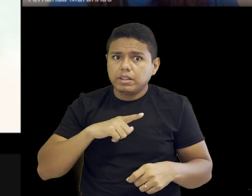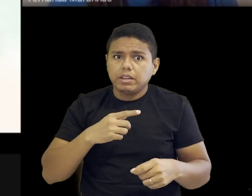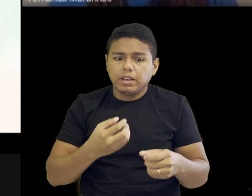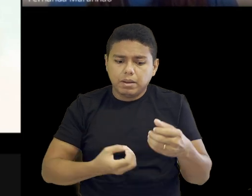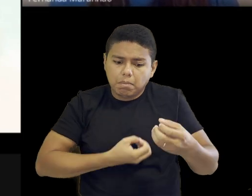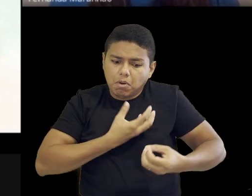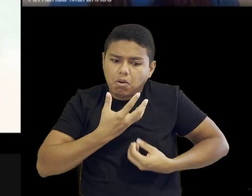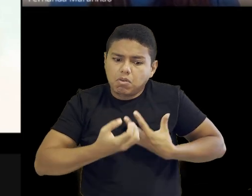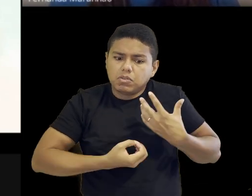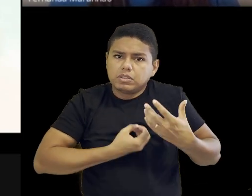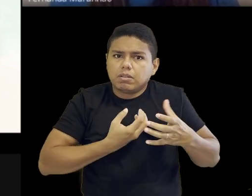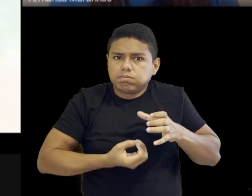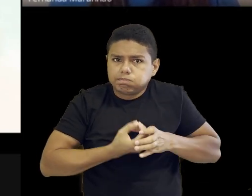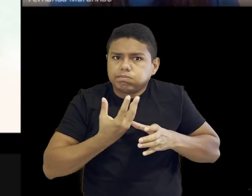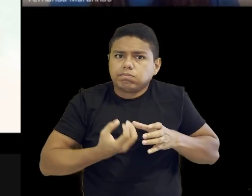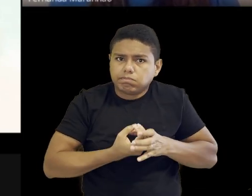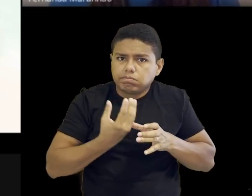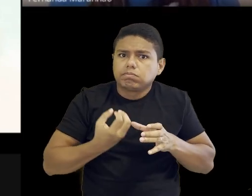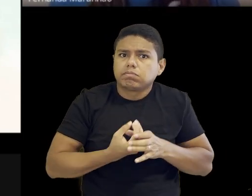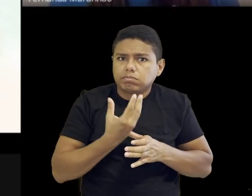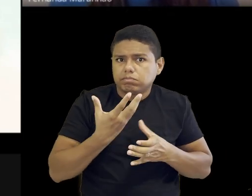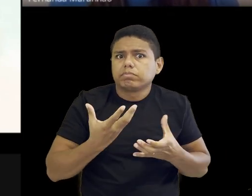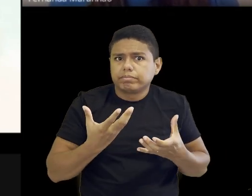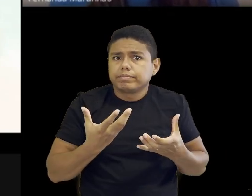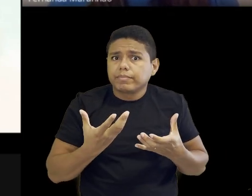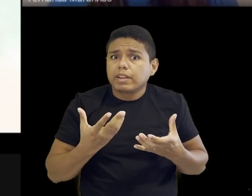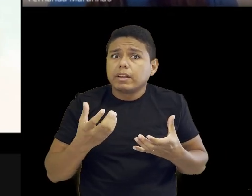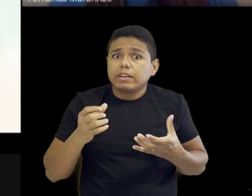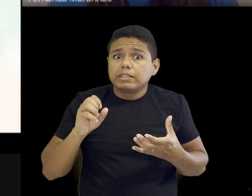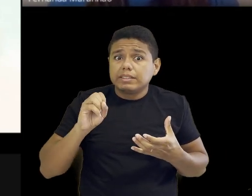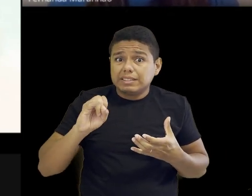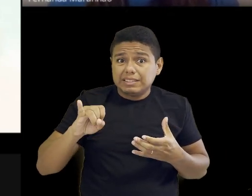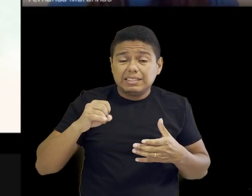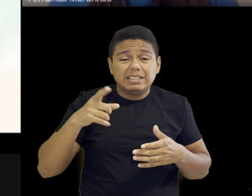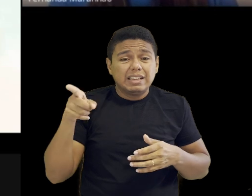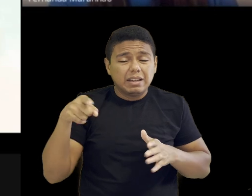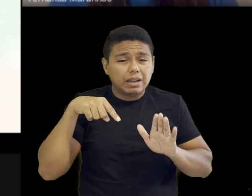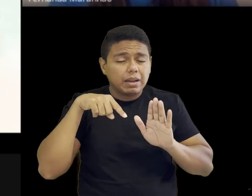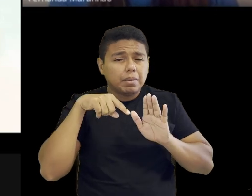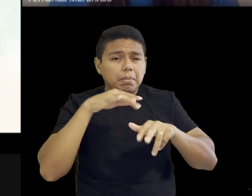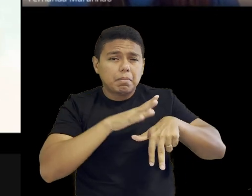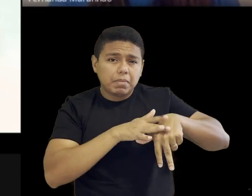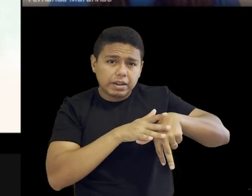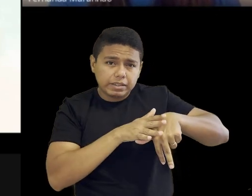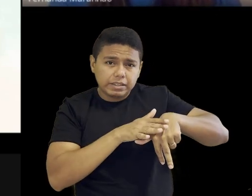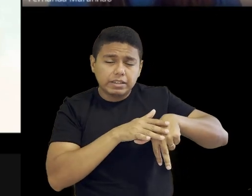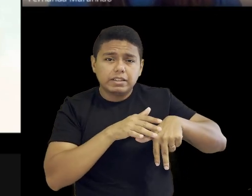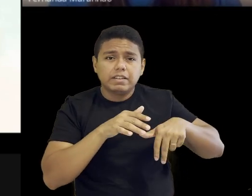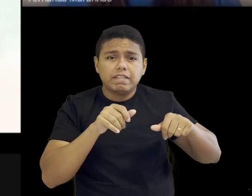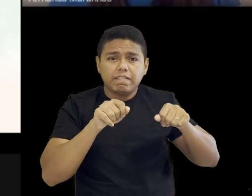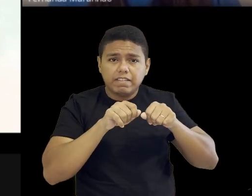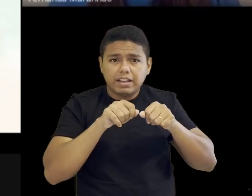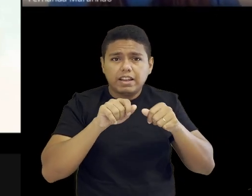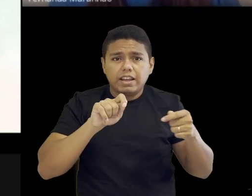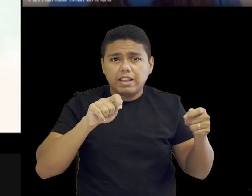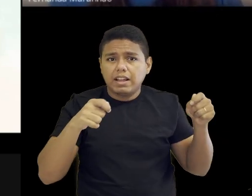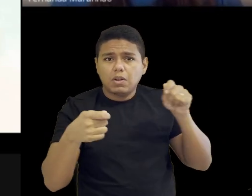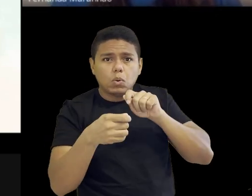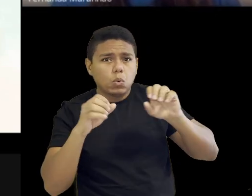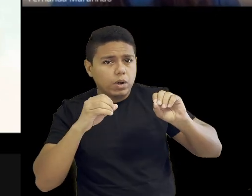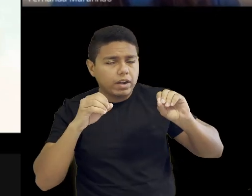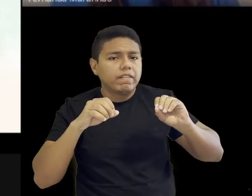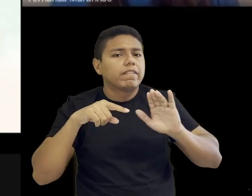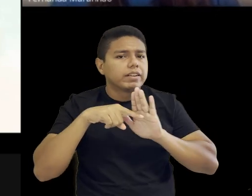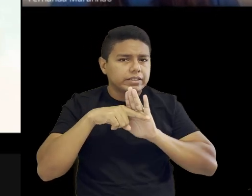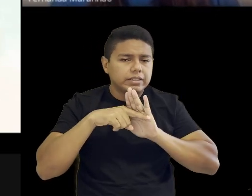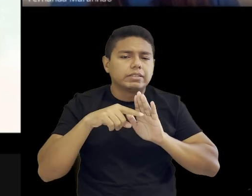há produção ou não desses autoanticorpos, e se o CUMBIS indireto for negativo, ou seja, o paciente não fez seroconversão, é preciso